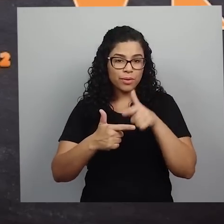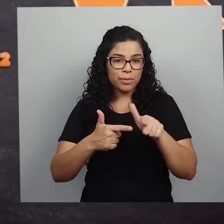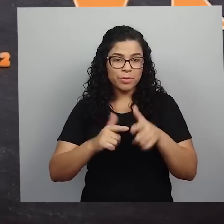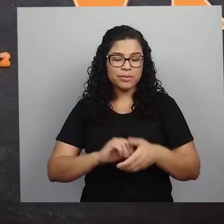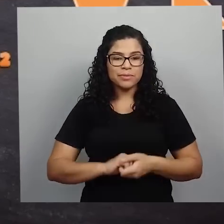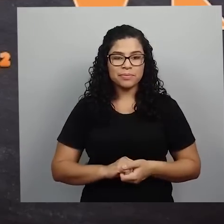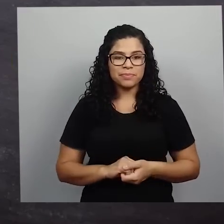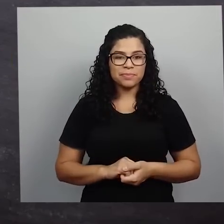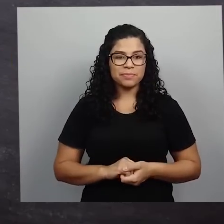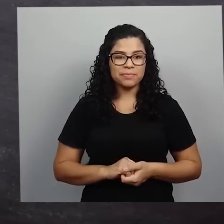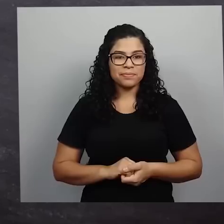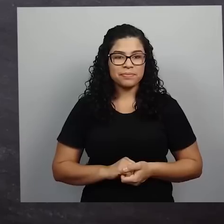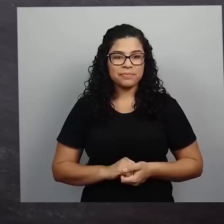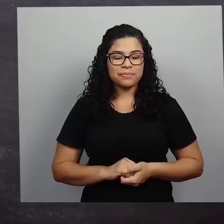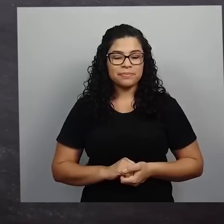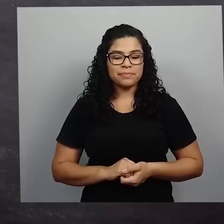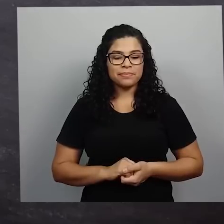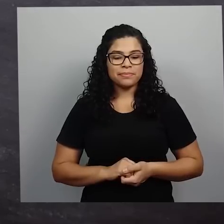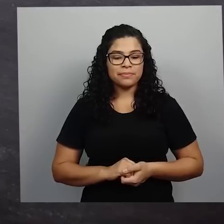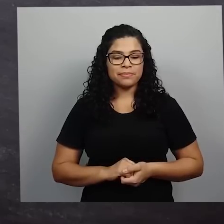a seguir.